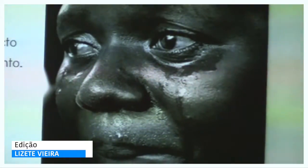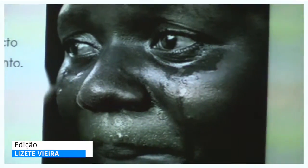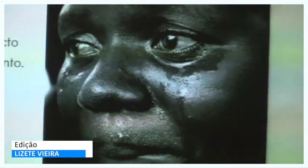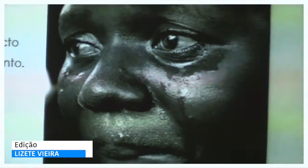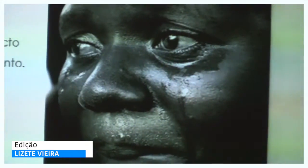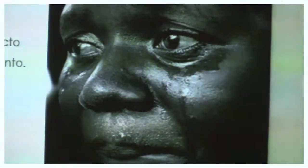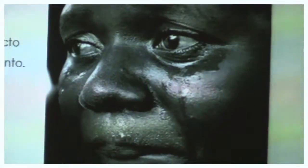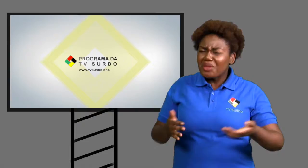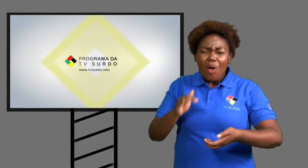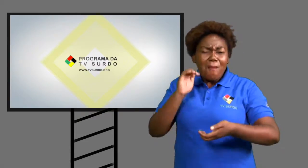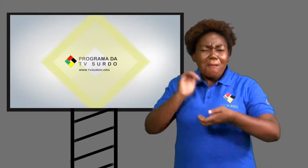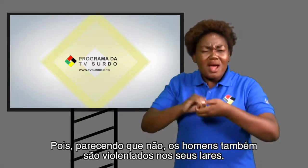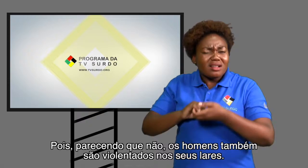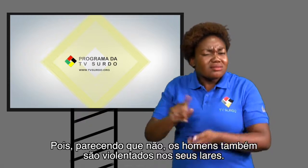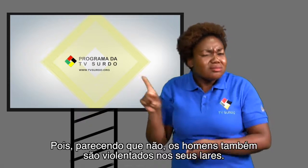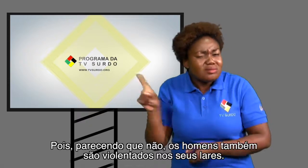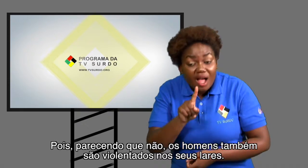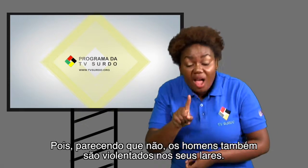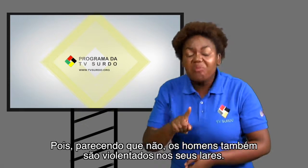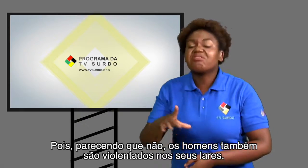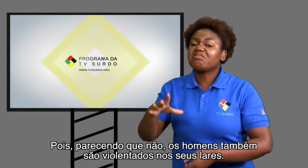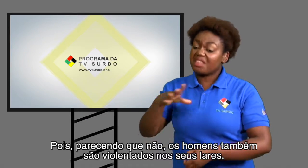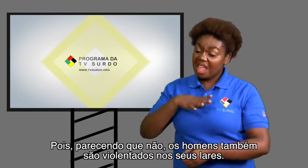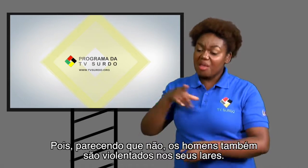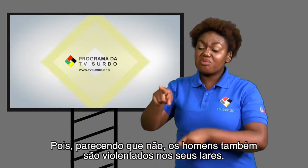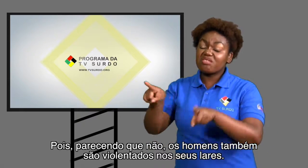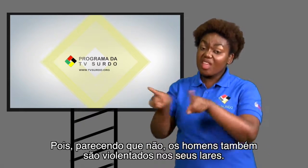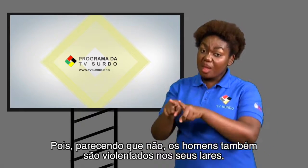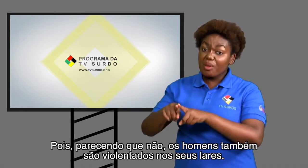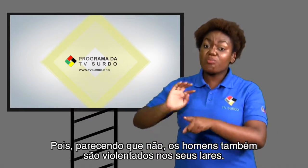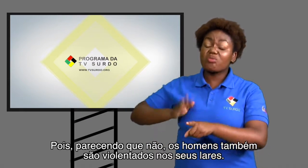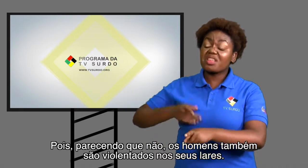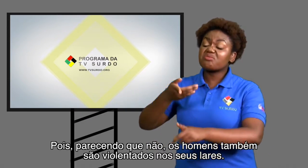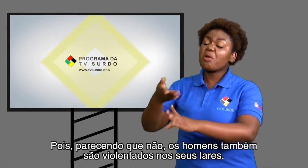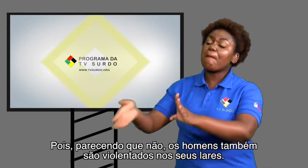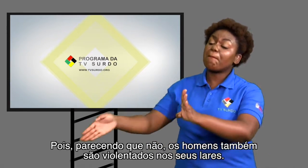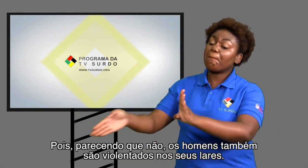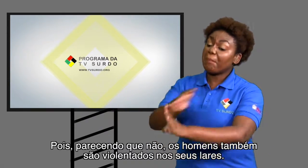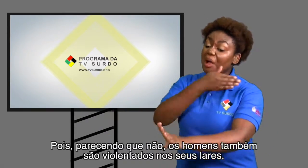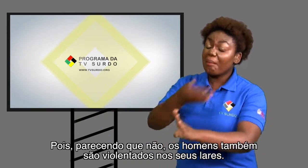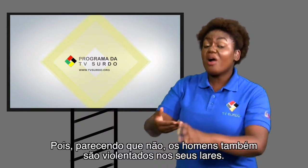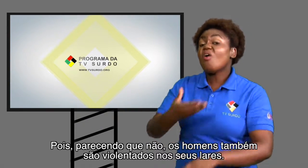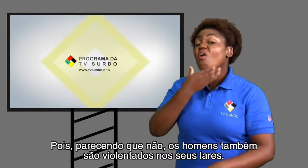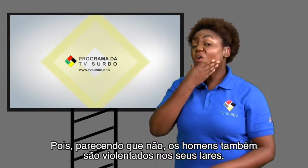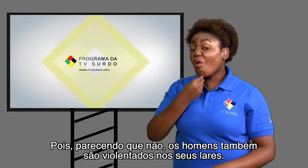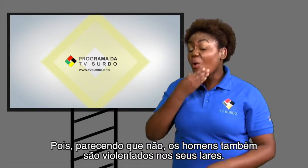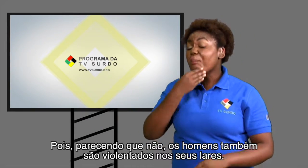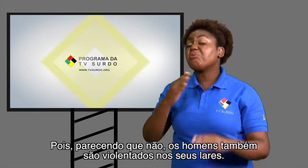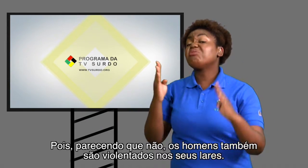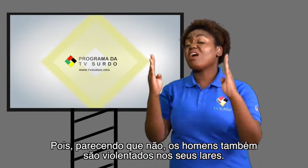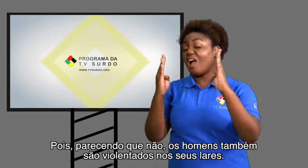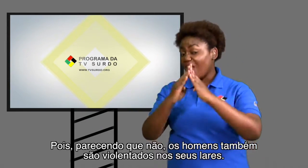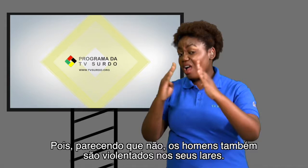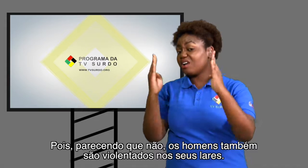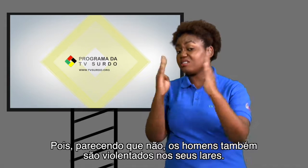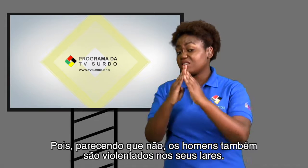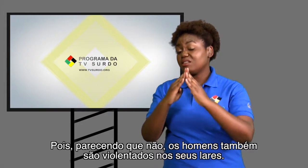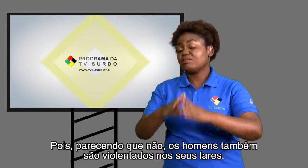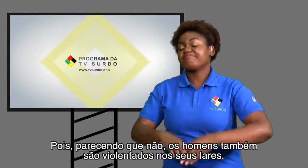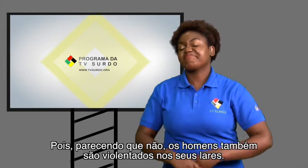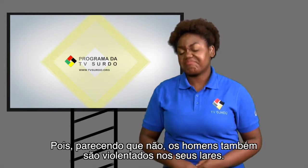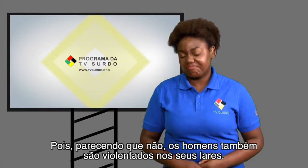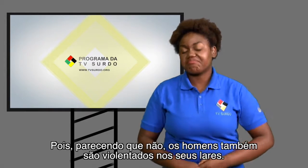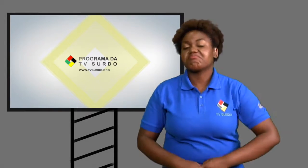homens. Pois, parecendo que não, os homens também são violentados nos seus